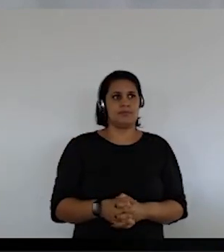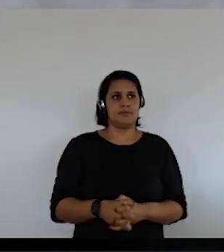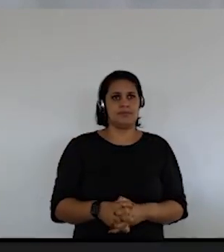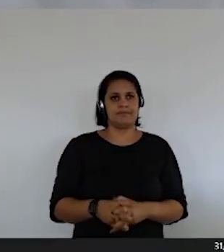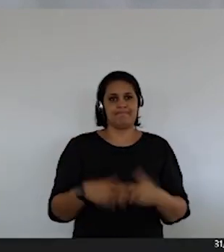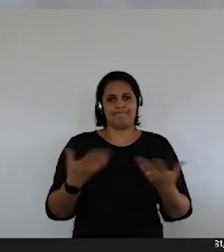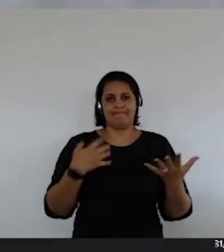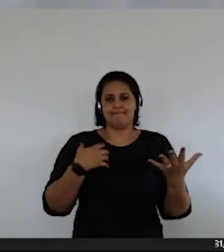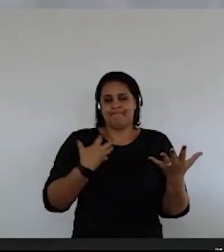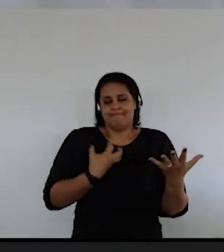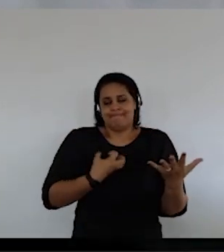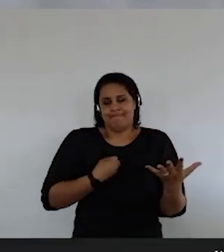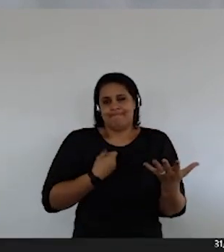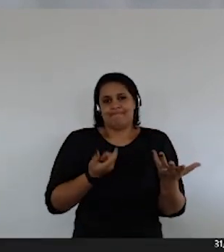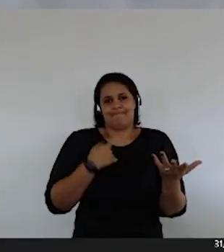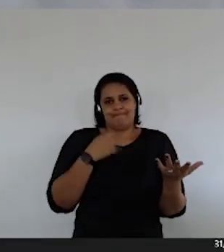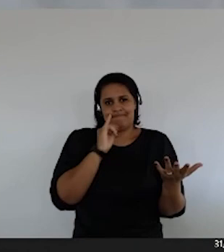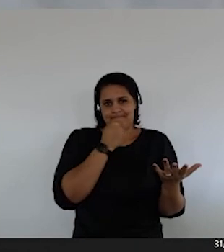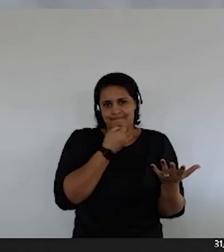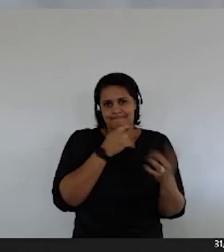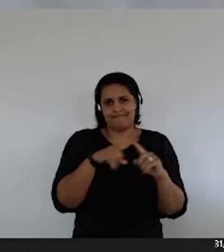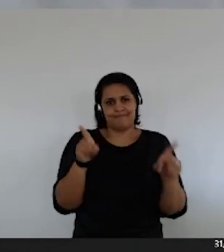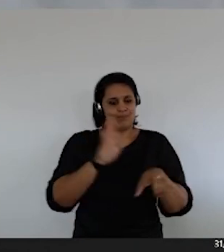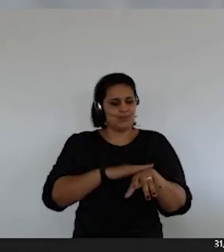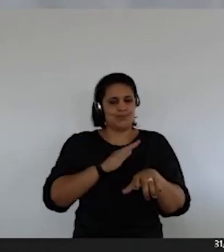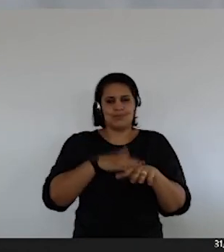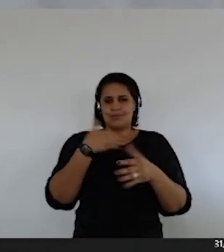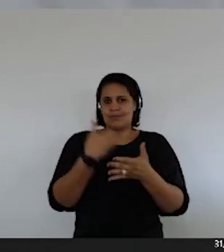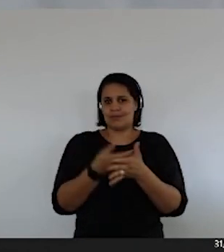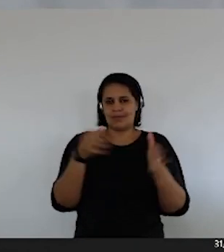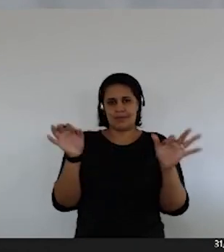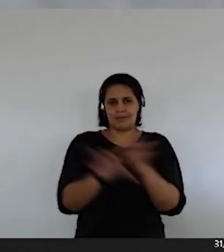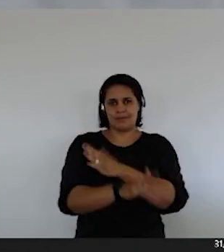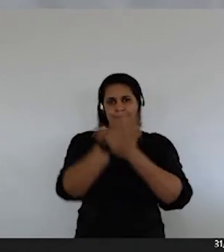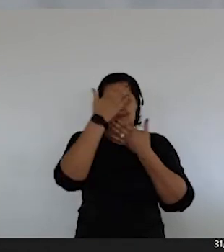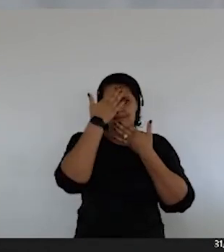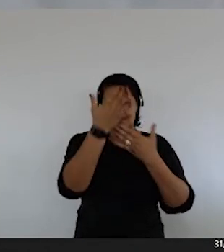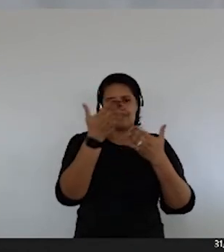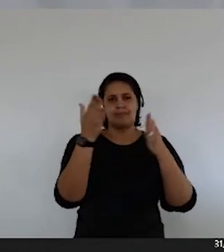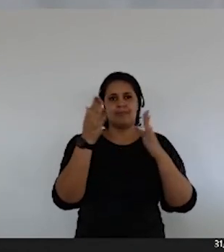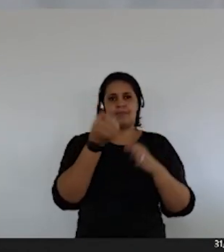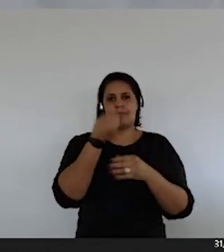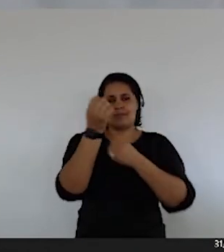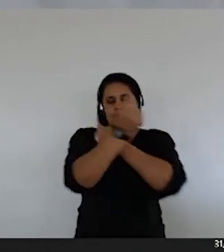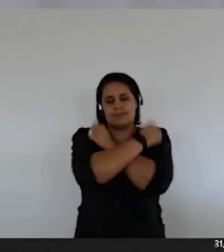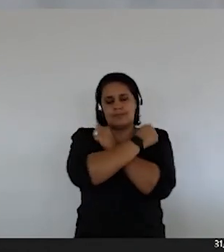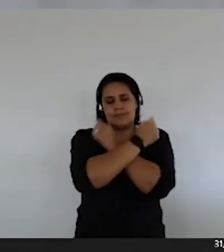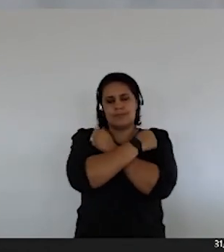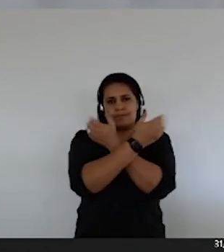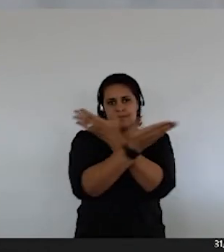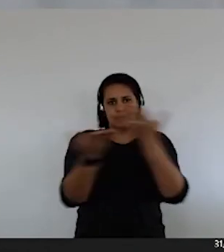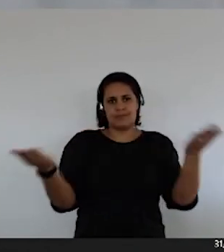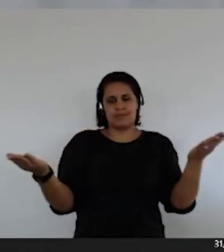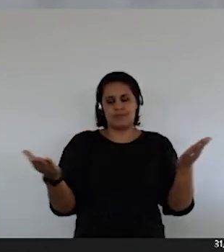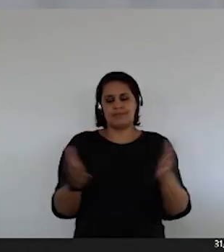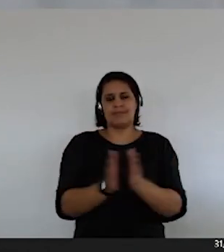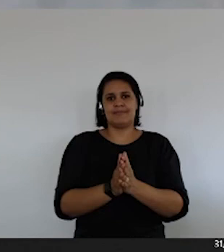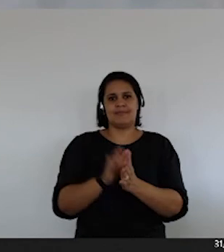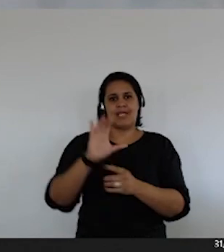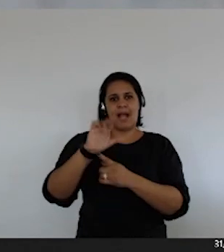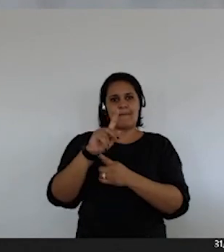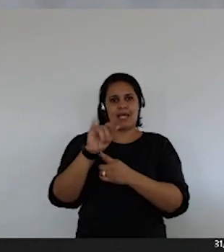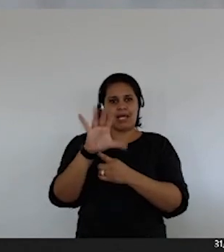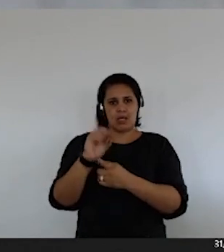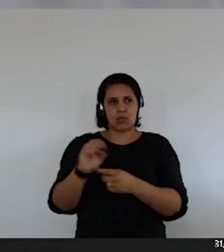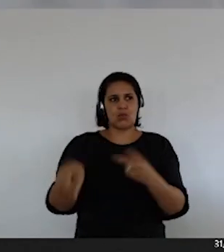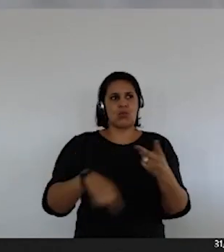minha tristeza, mas temos que terminar a palestra, que foi muito produtiva. Muito obrigado, um abraço virtual à professora Maria José Capello,